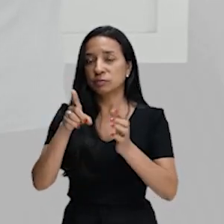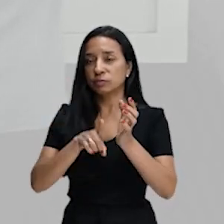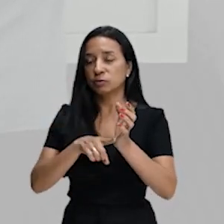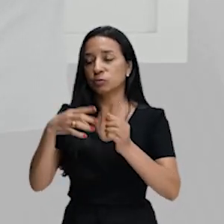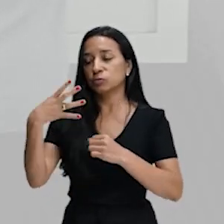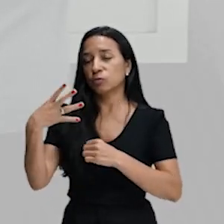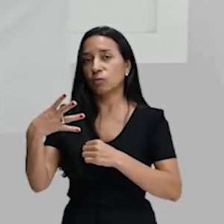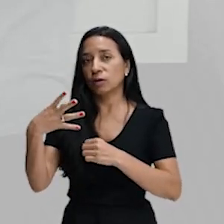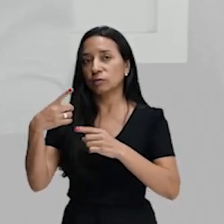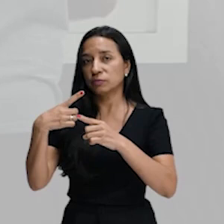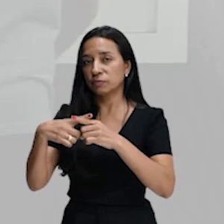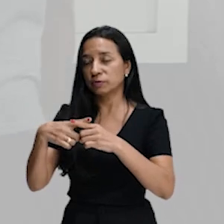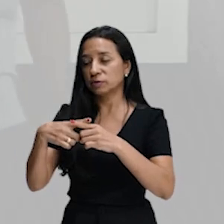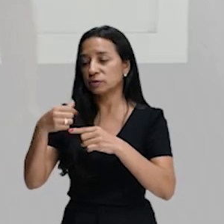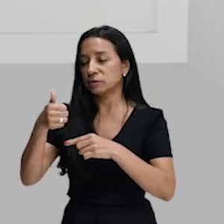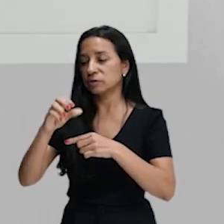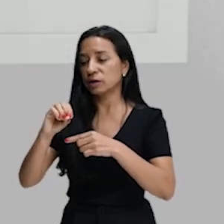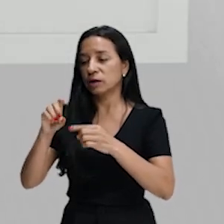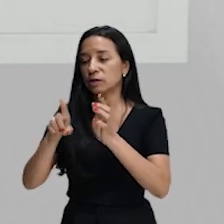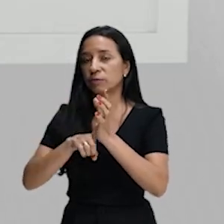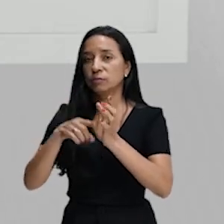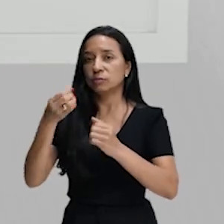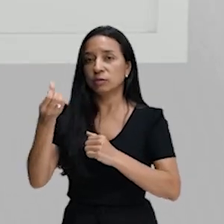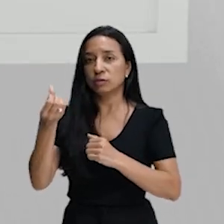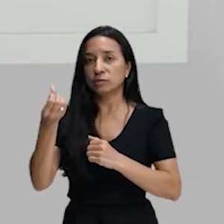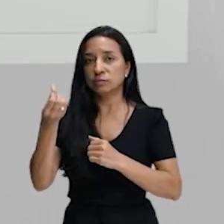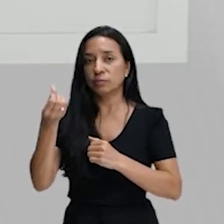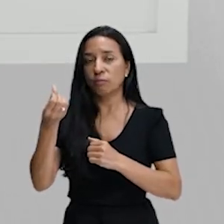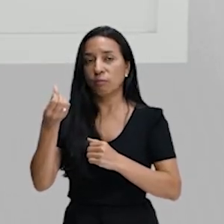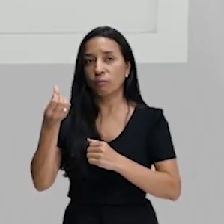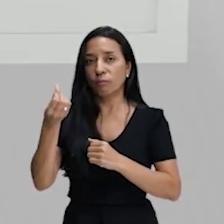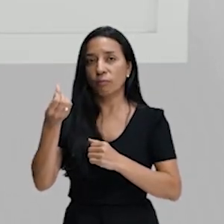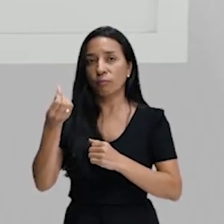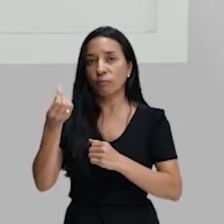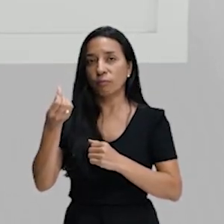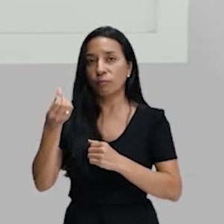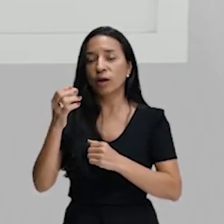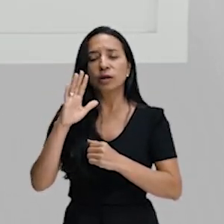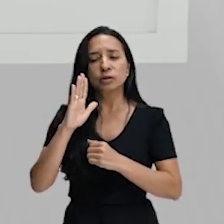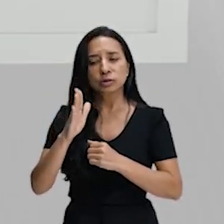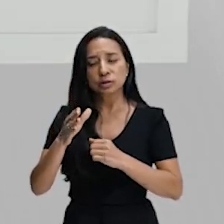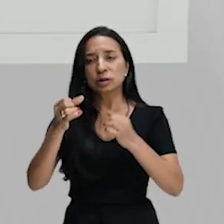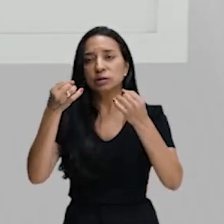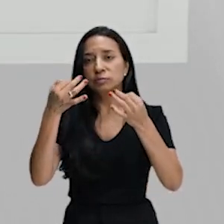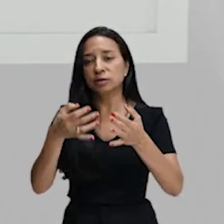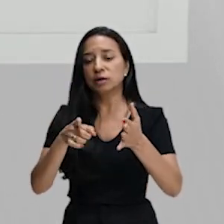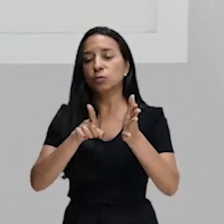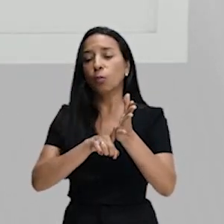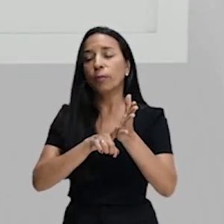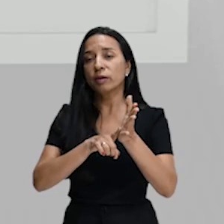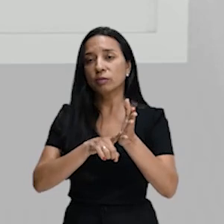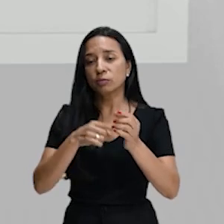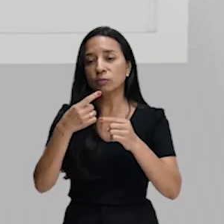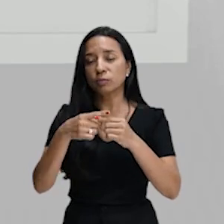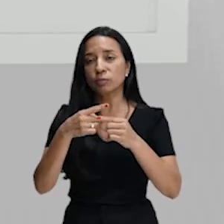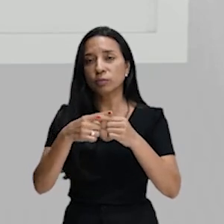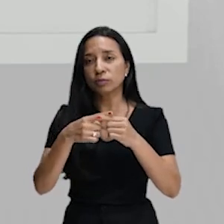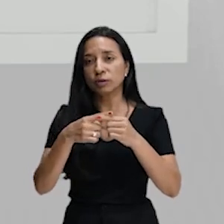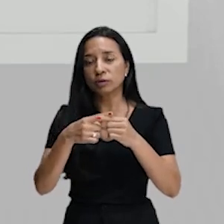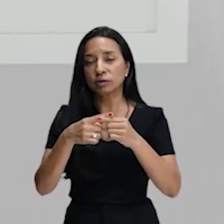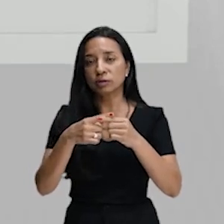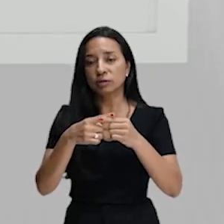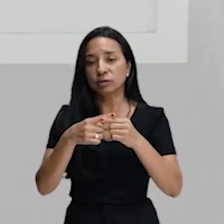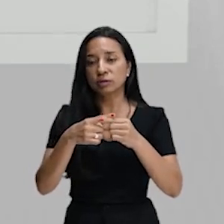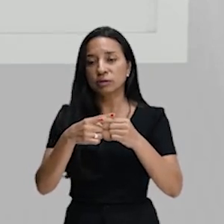4 vezes 10 a menos 6. Não é isso? O menos nós já explicamos o porquê. É justamente porque eles